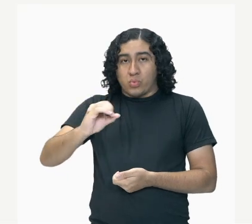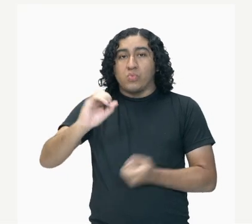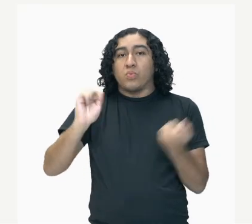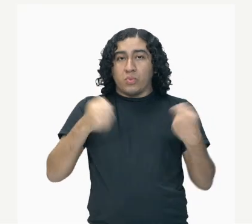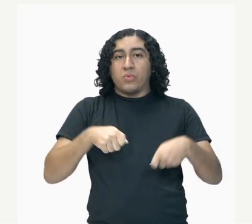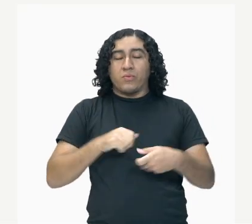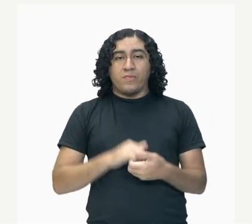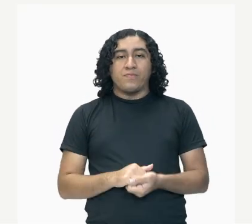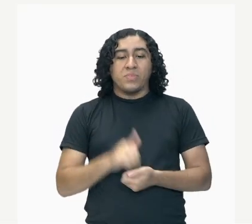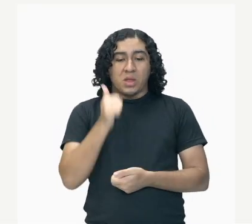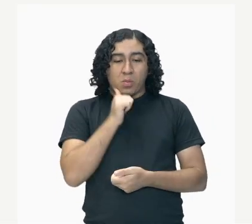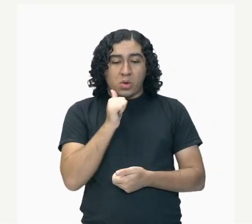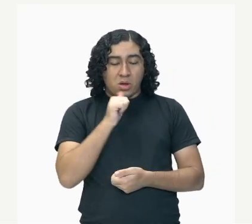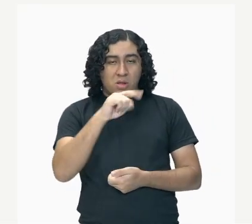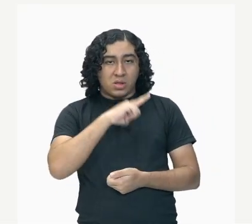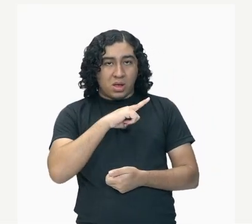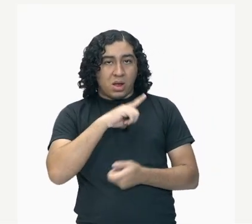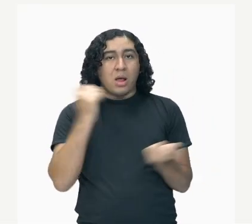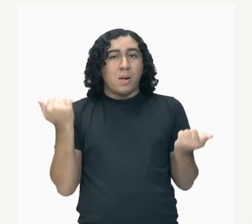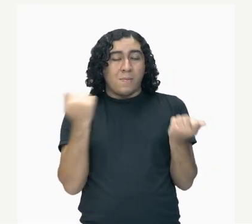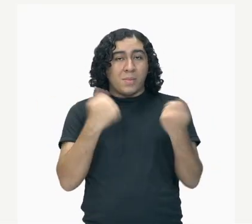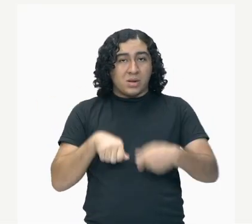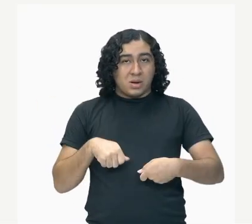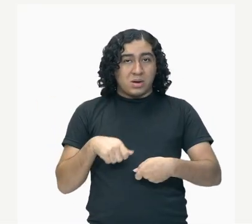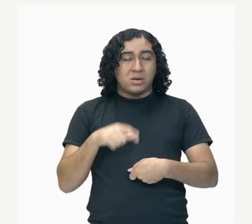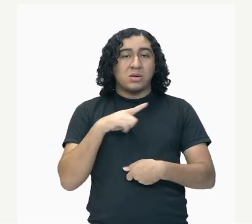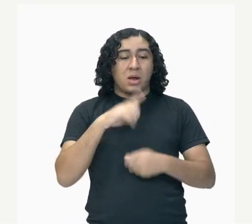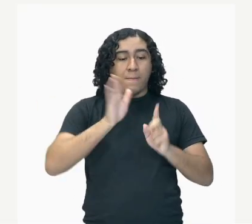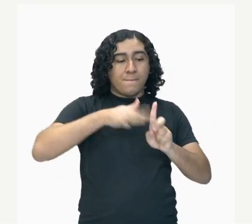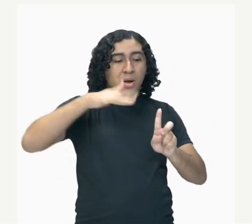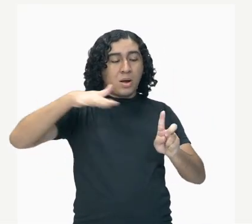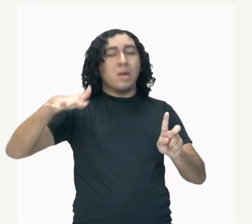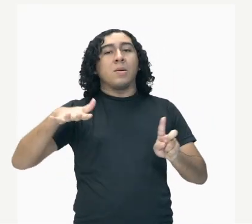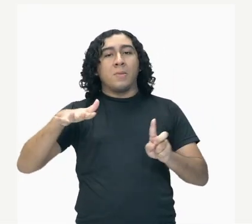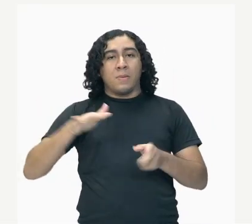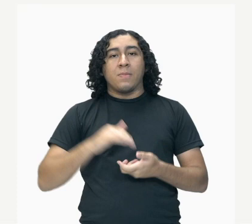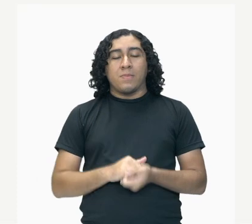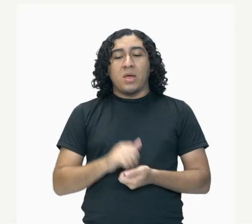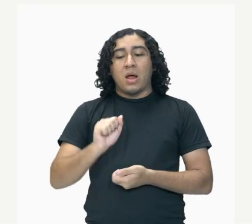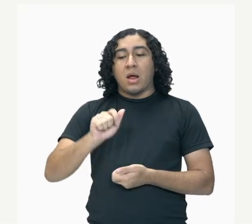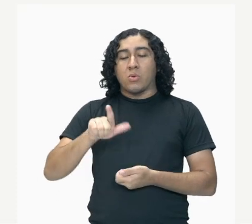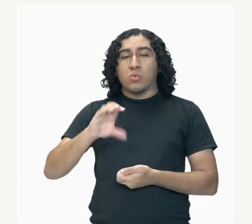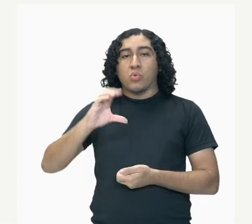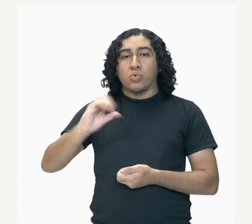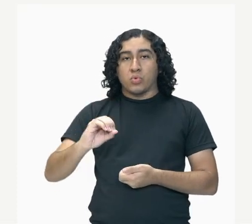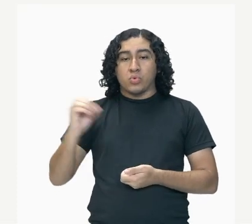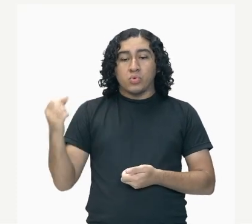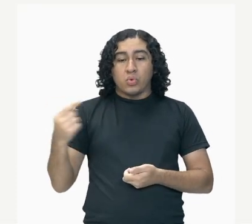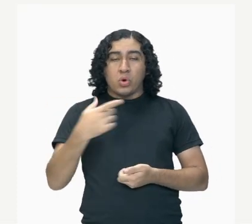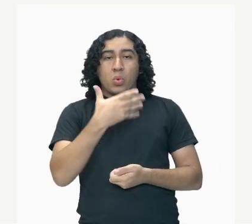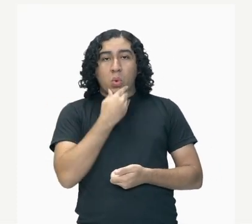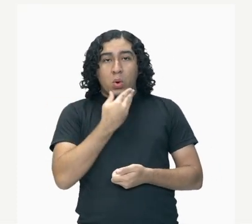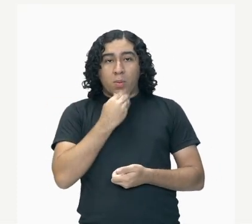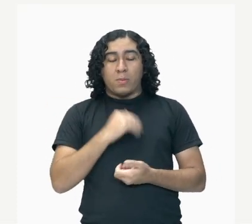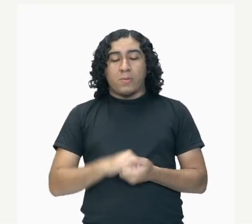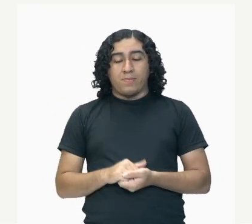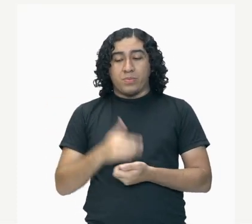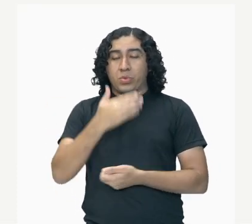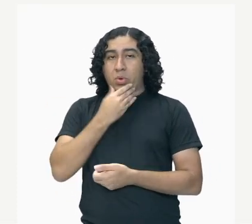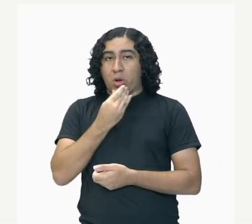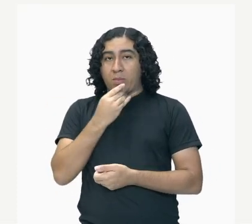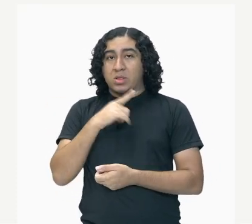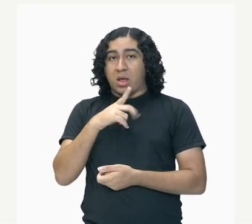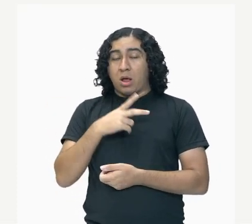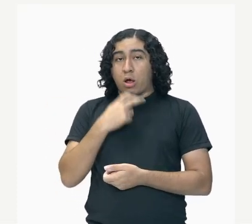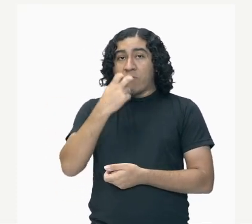Então as mulheres são capazes de emitir sones mais Agudos do que os homens enquanto os homens tem a